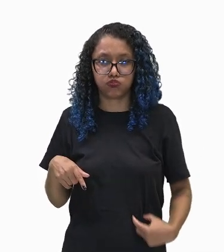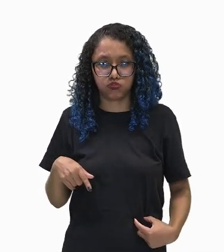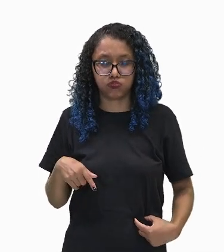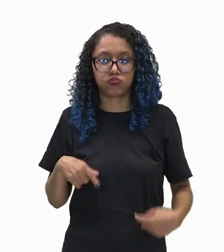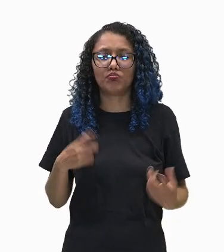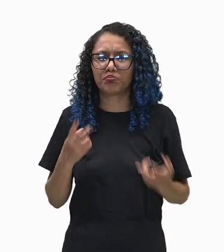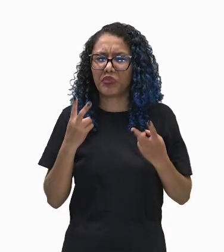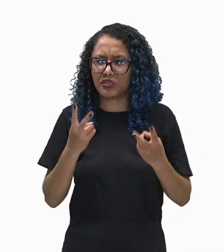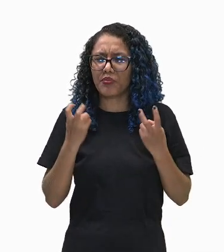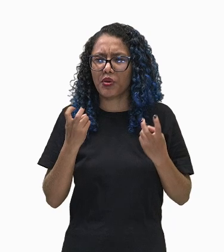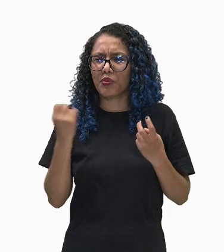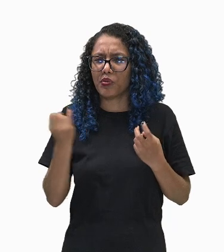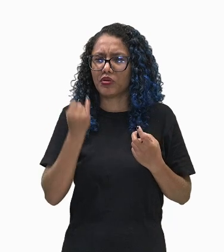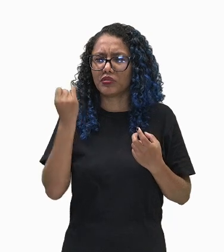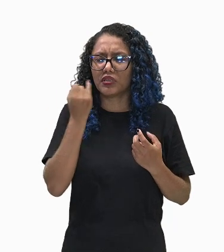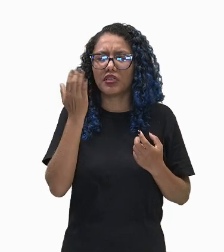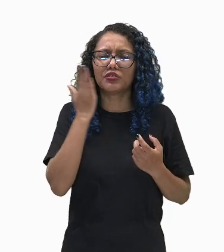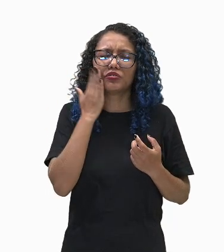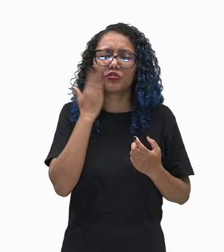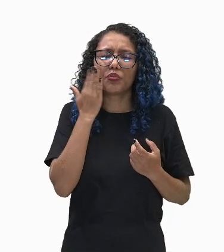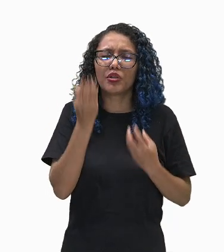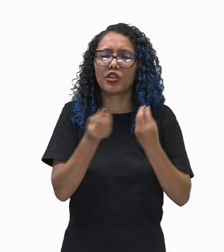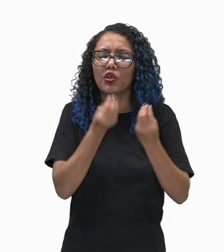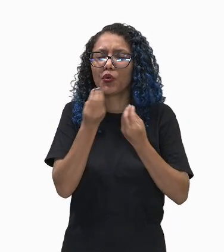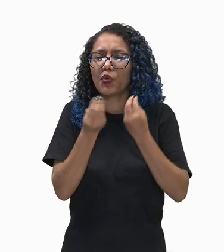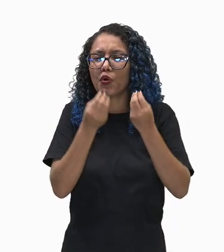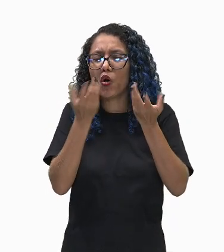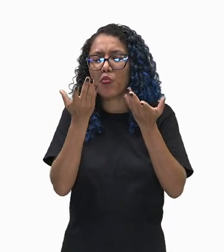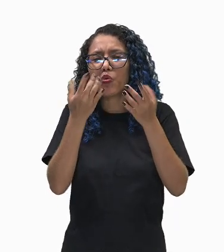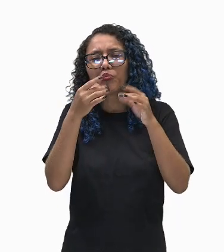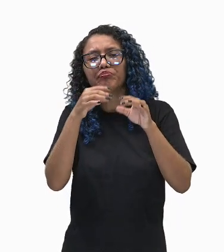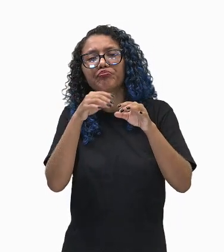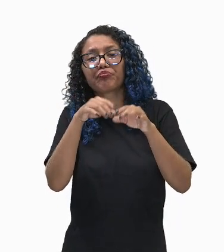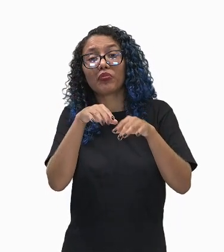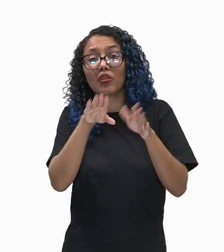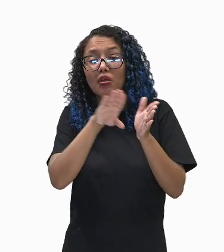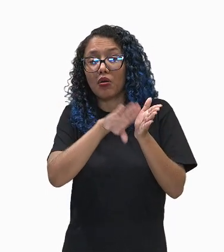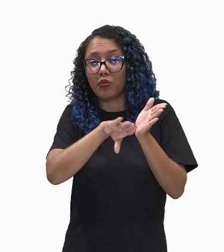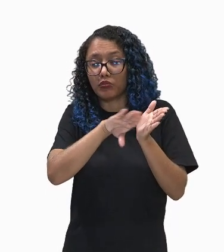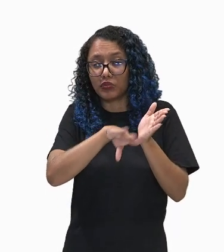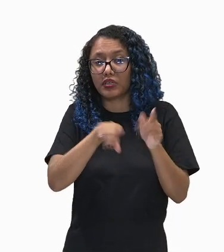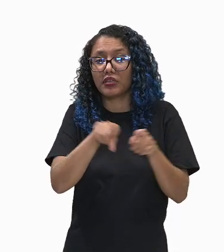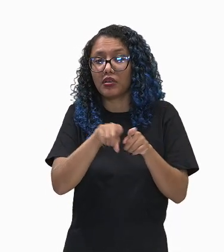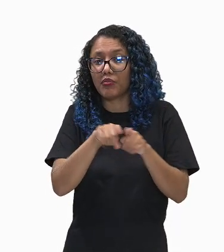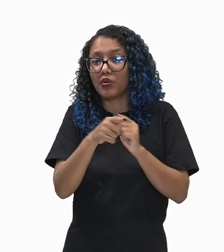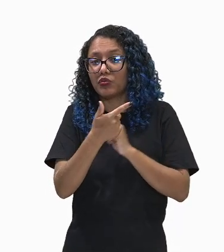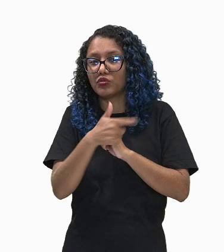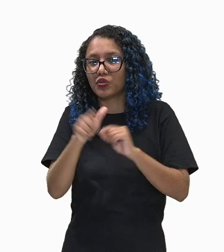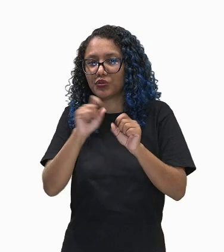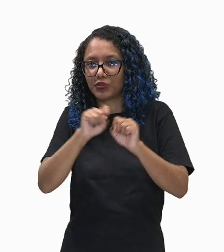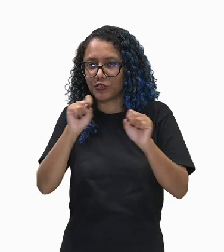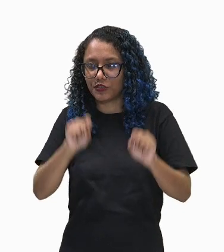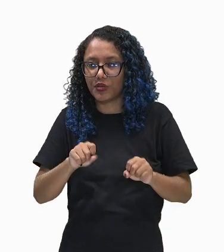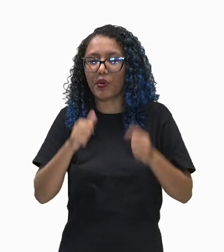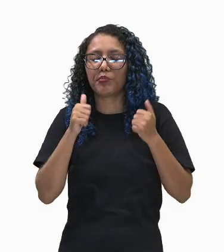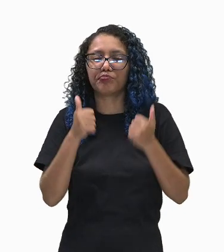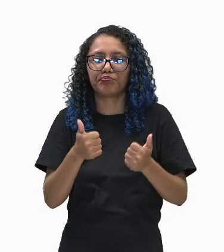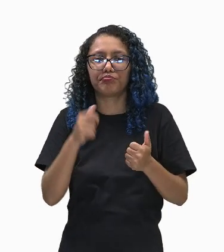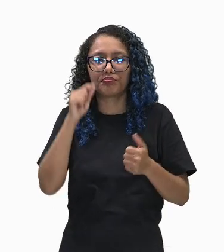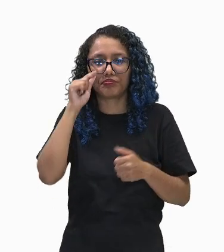entender o sistema excretor e a relação dele direta com outros sistemas. E as doenças do